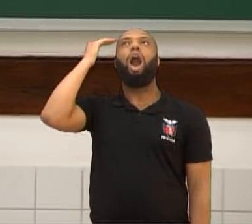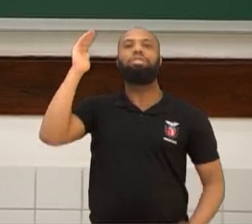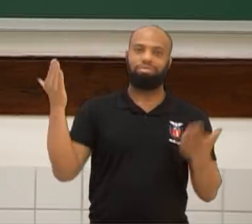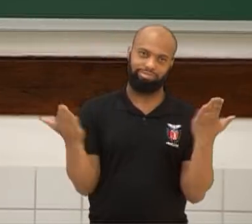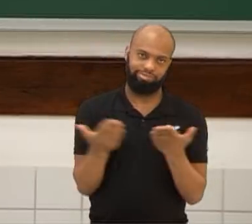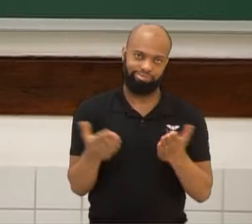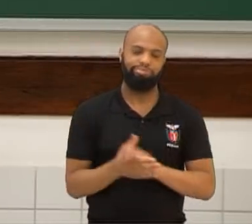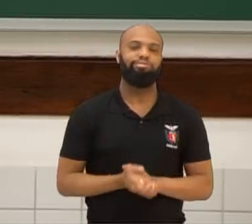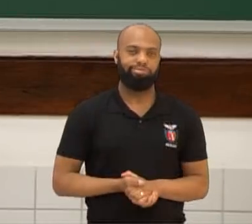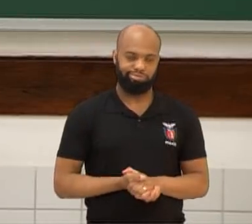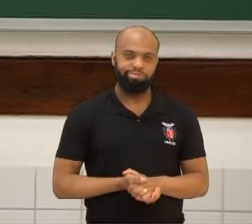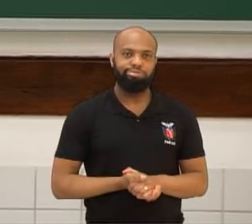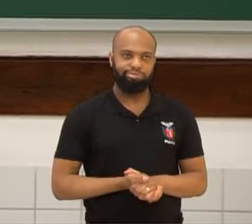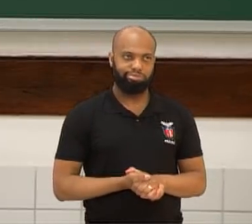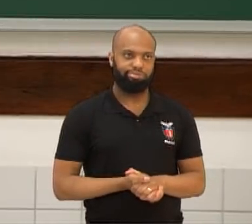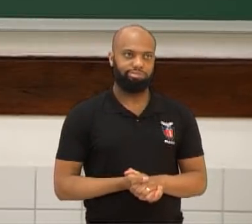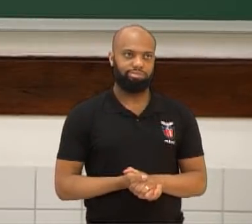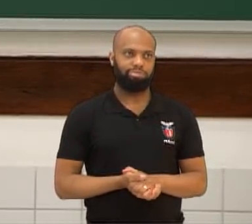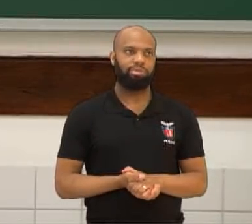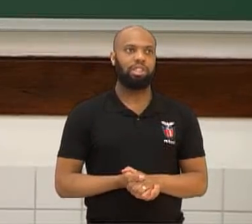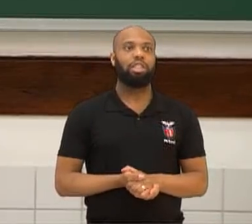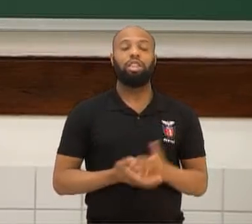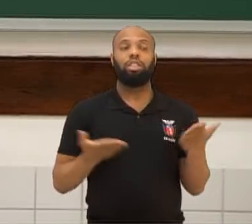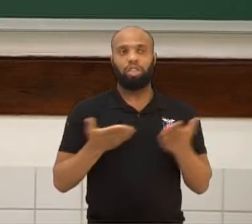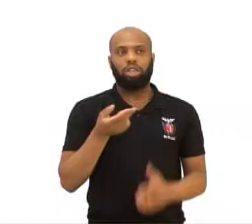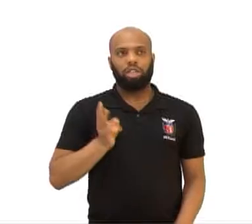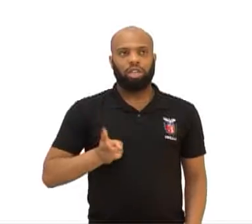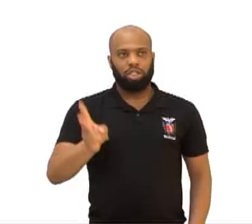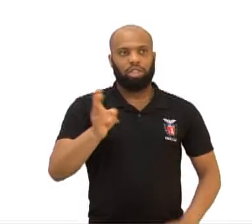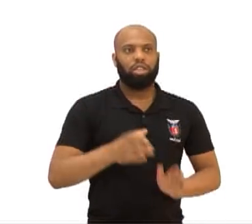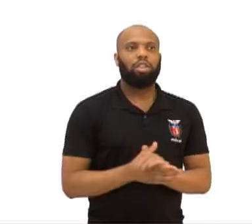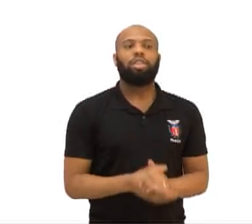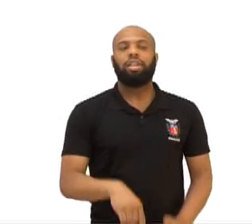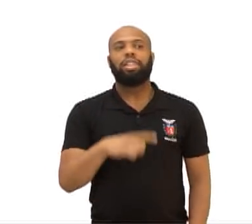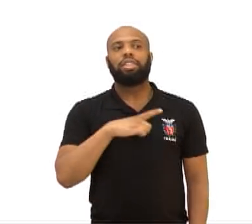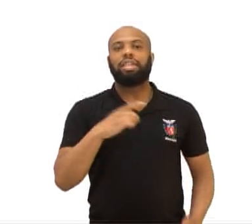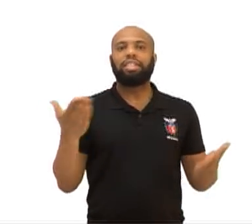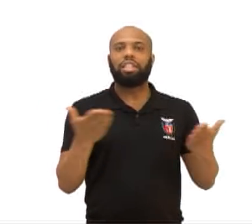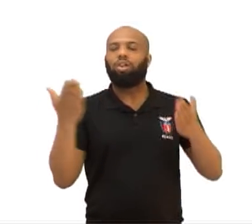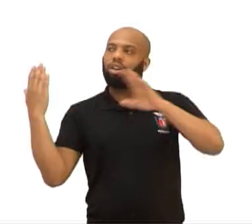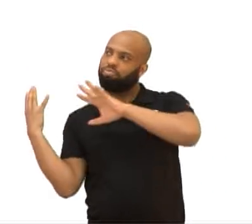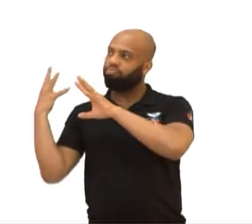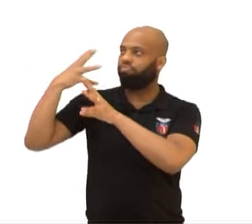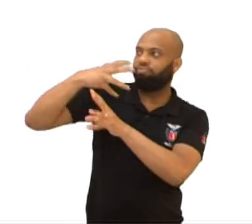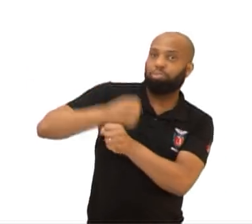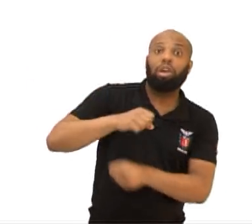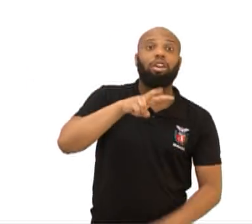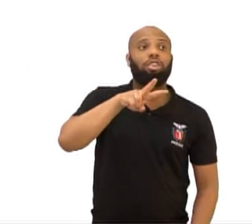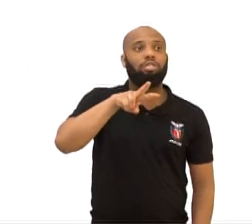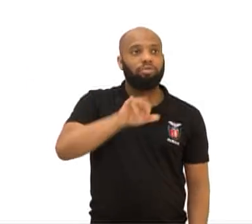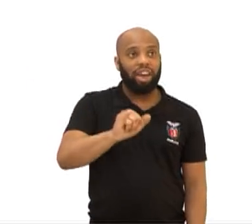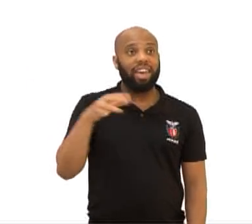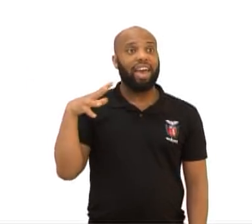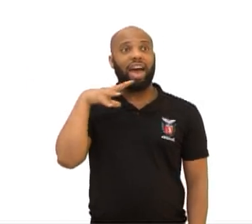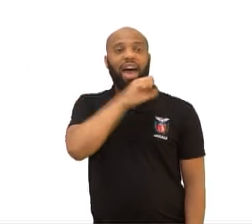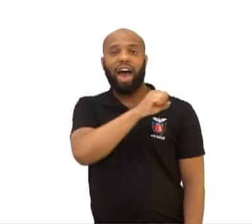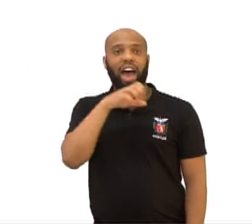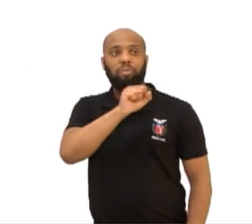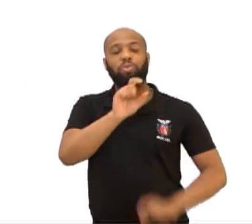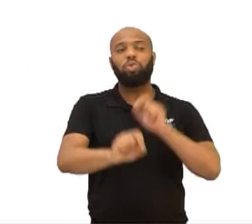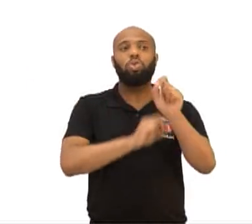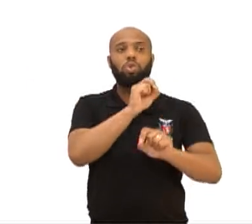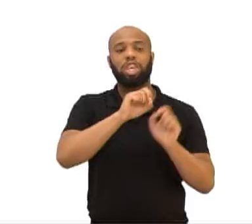caso. Ok, pessoal? Então, dando sequência aqui, nós vamos retomar agora, vamos fazer uma revisão breve de